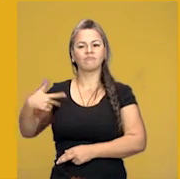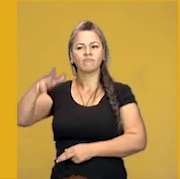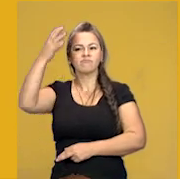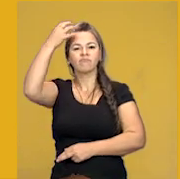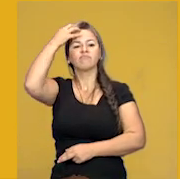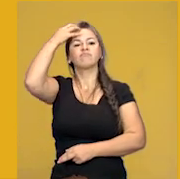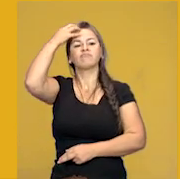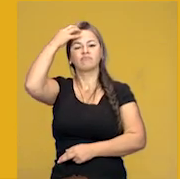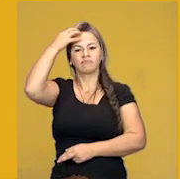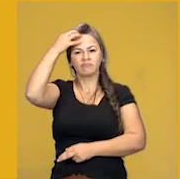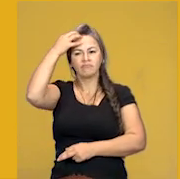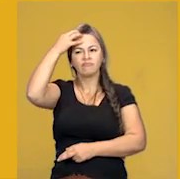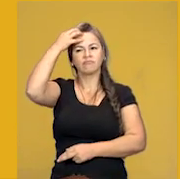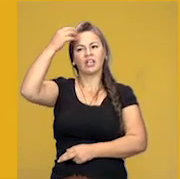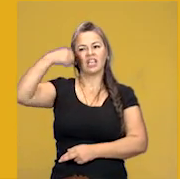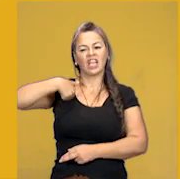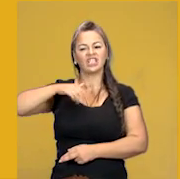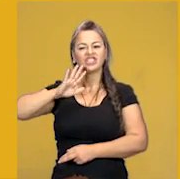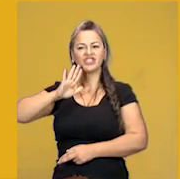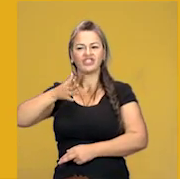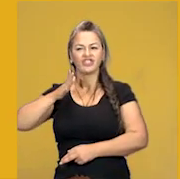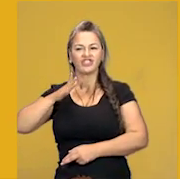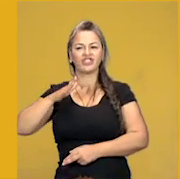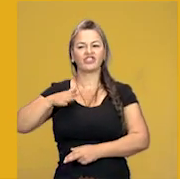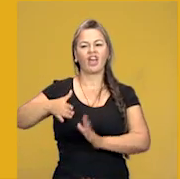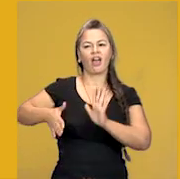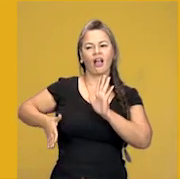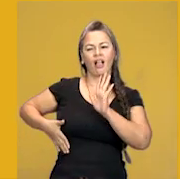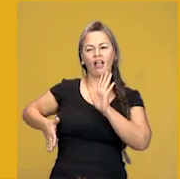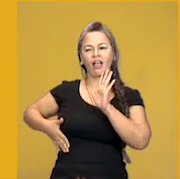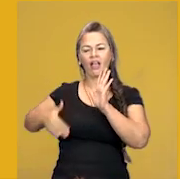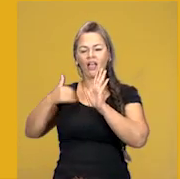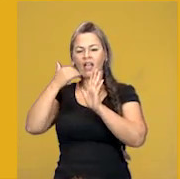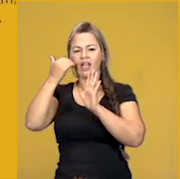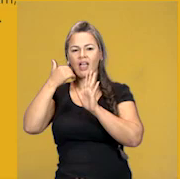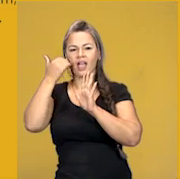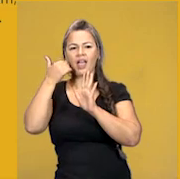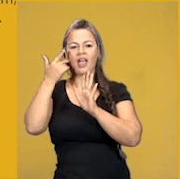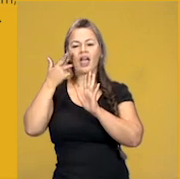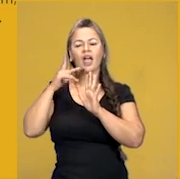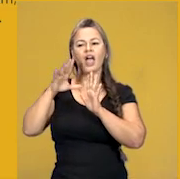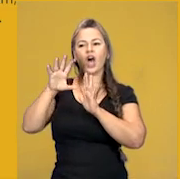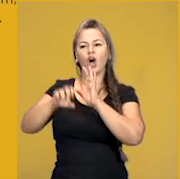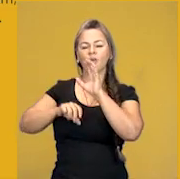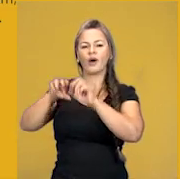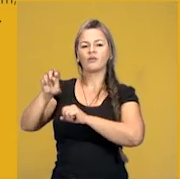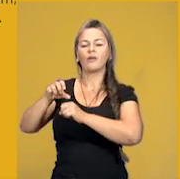cidades, os quais já com manha, já com força, roubam e despojam os povos.